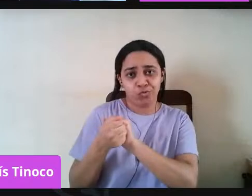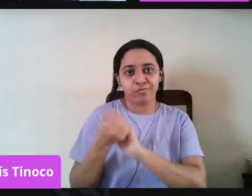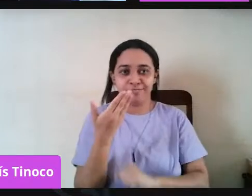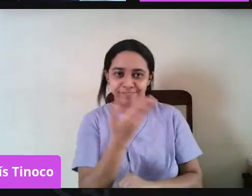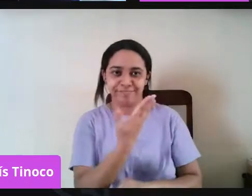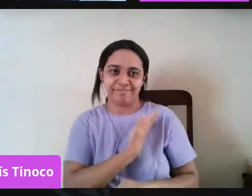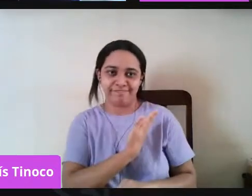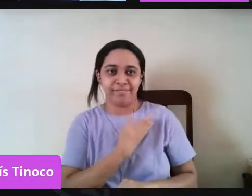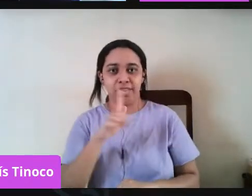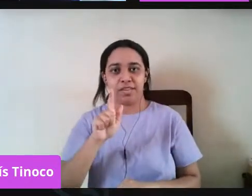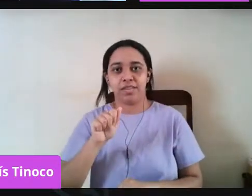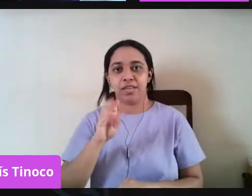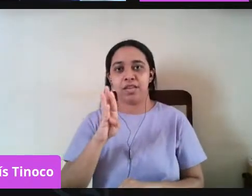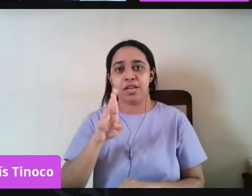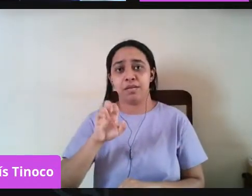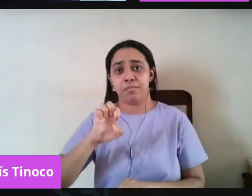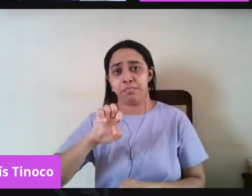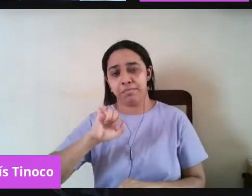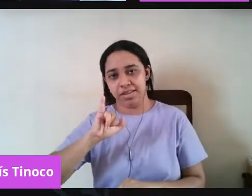amigo.